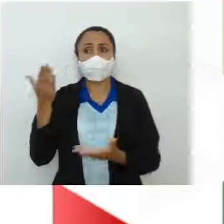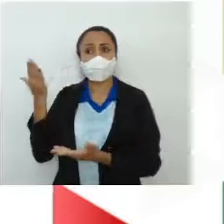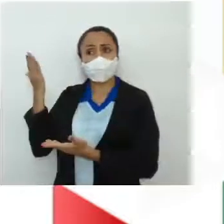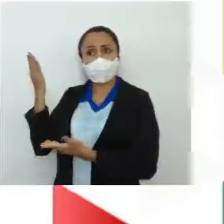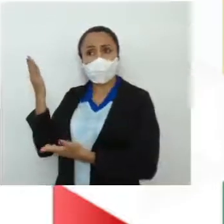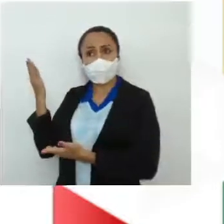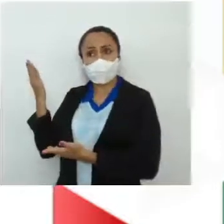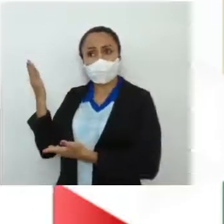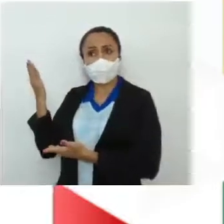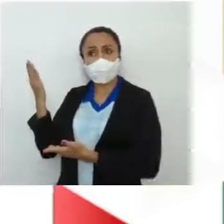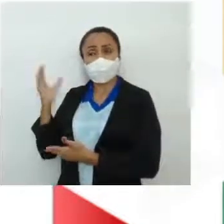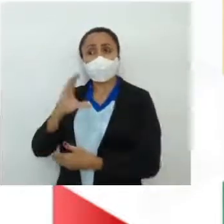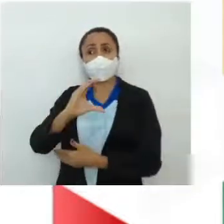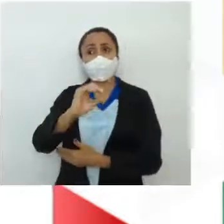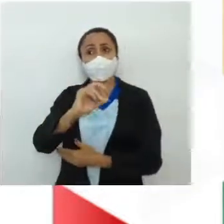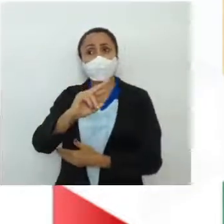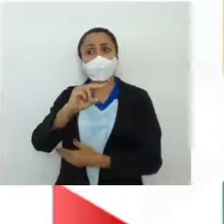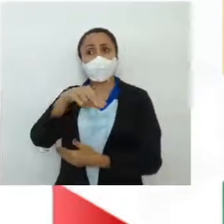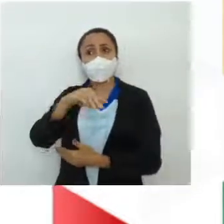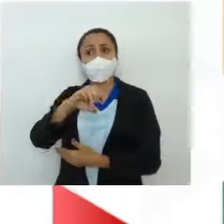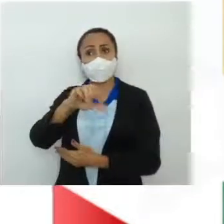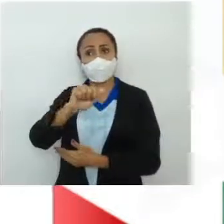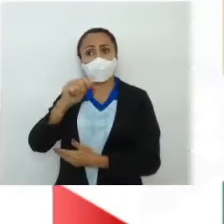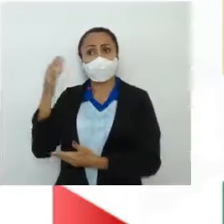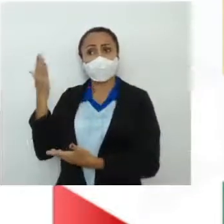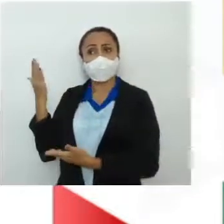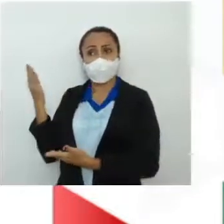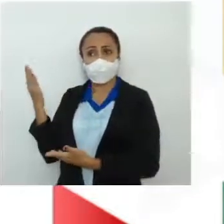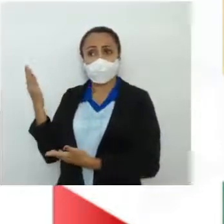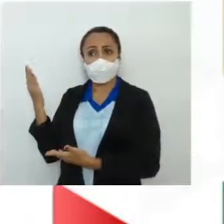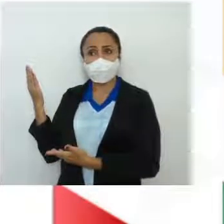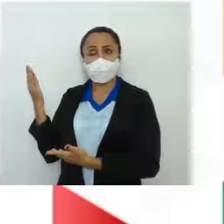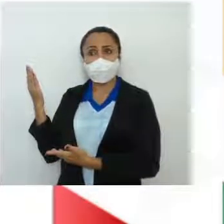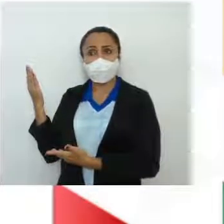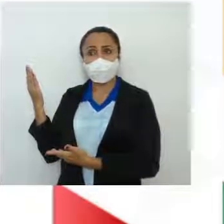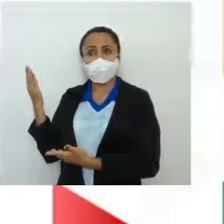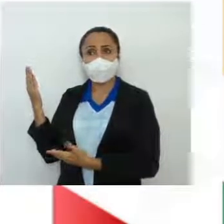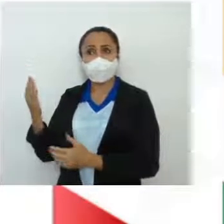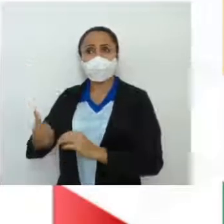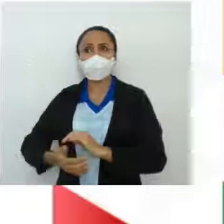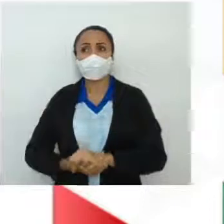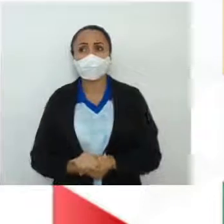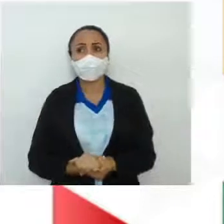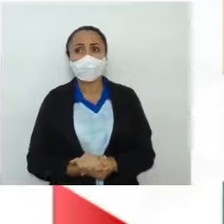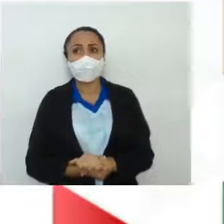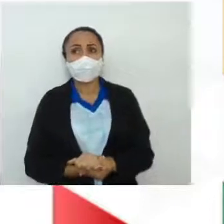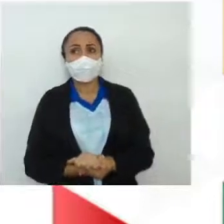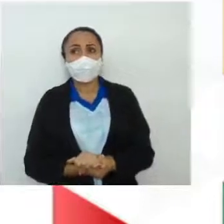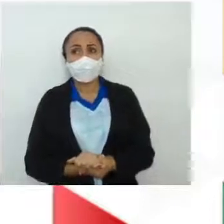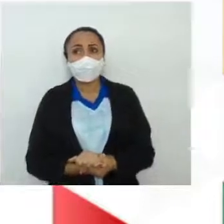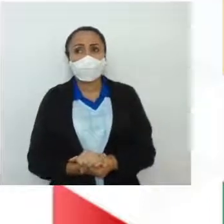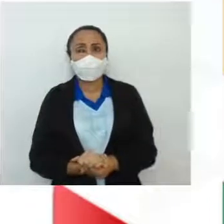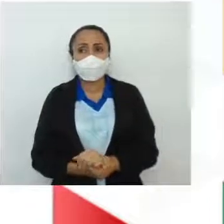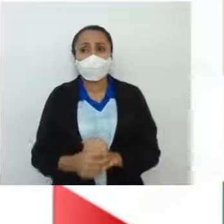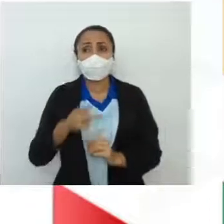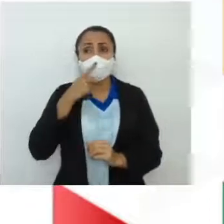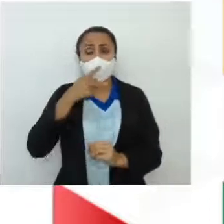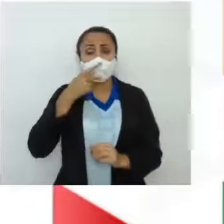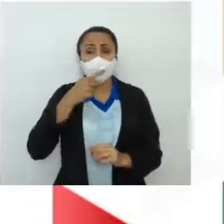que legal aí, quando se fala da córnea, observe onde aqui está a córnea. Bom, vamos agora falar sobre